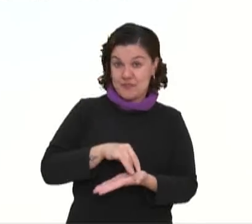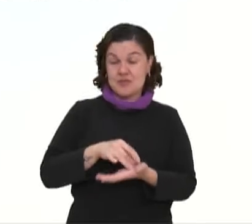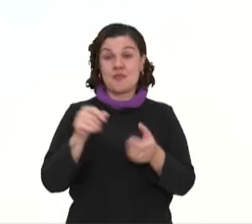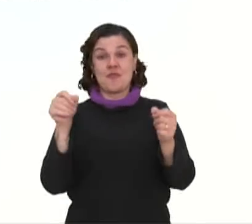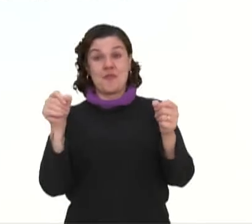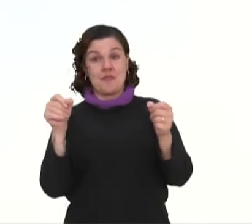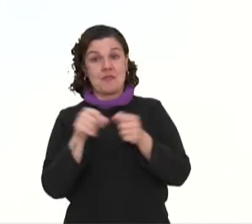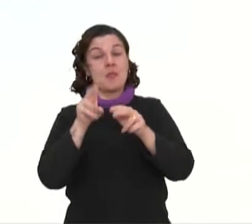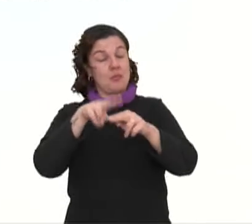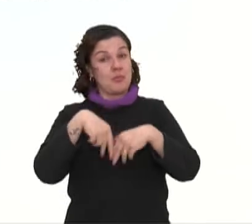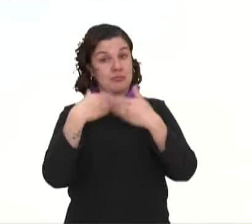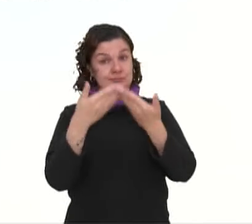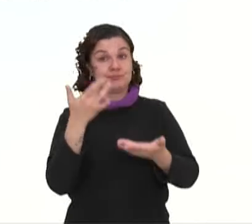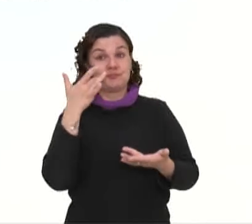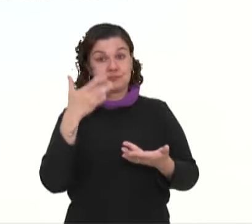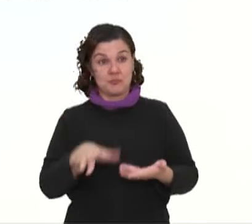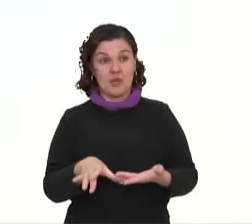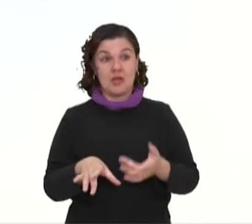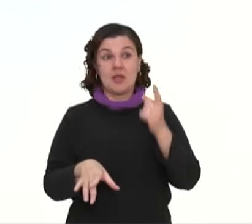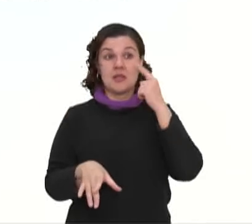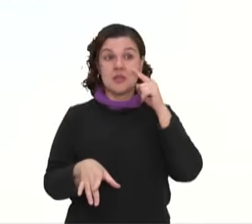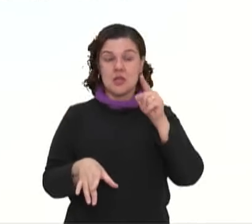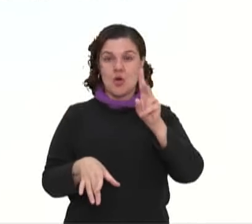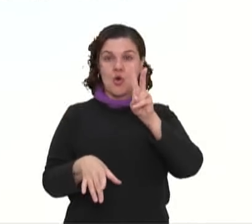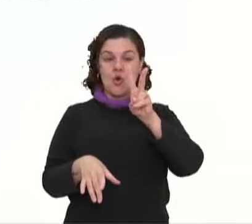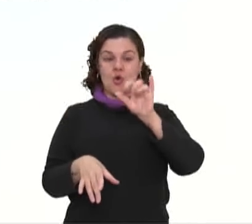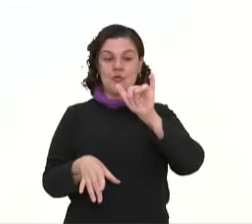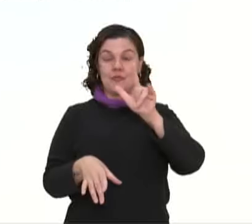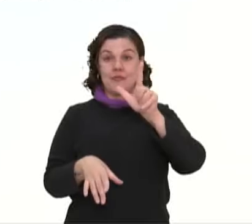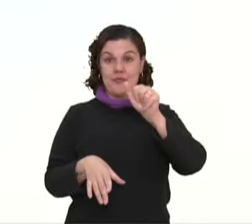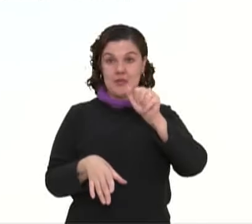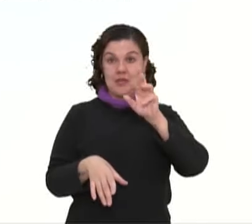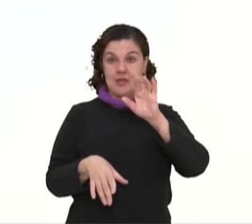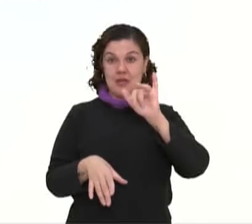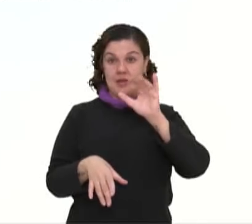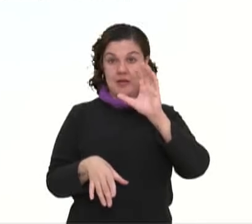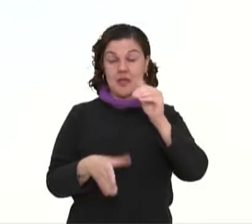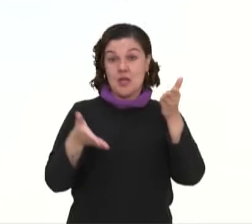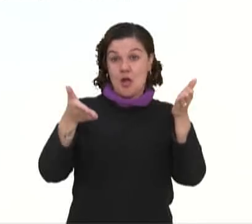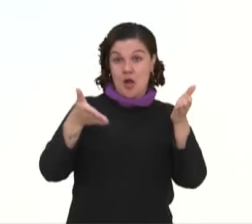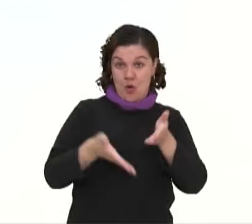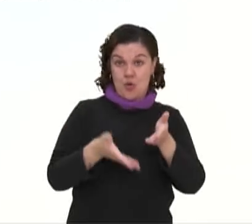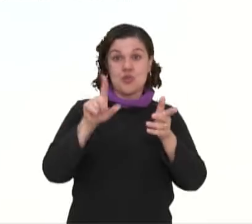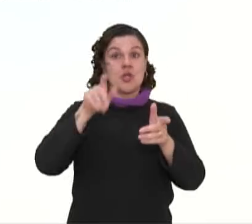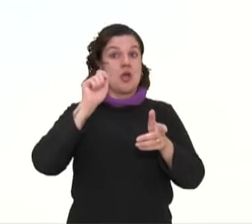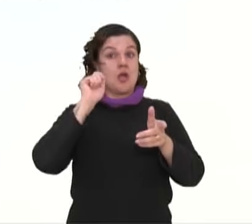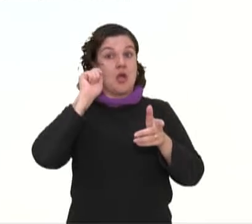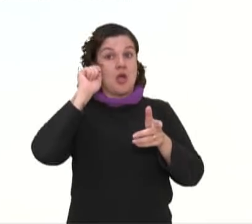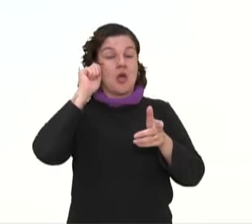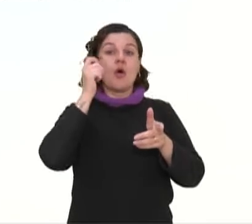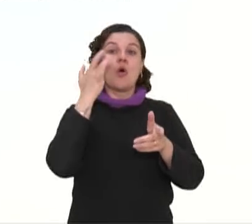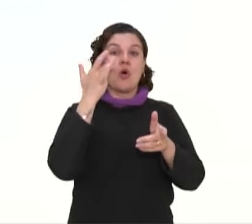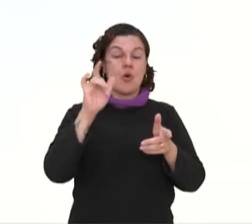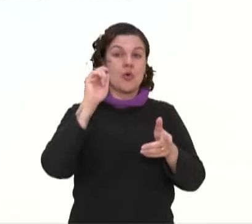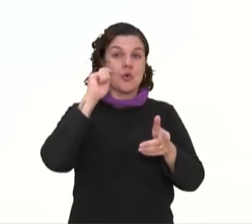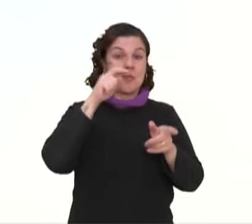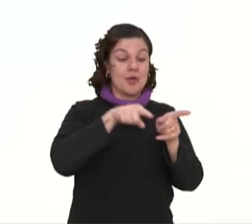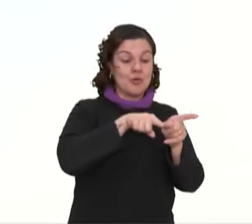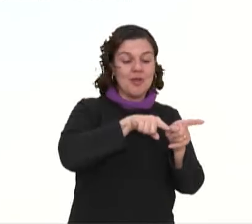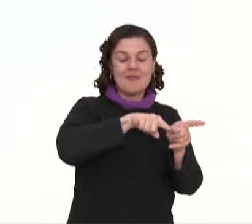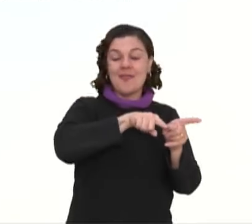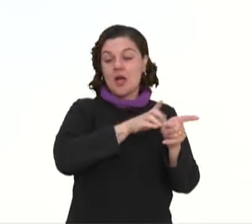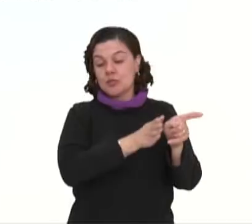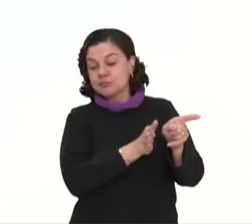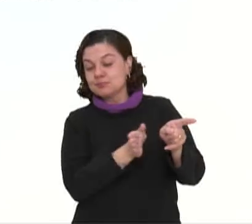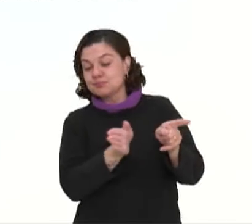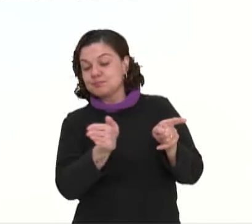aí em razão do ouro. Ligava Vila Rica, que hoje chama Ouro Preto, lembra disso, até Paraty, no litoral